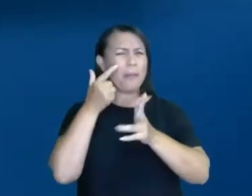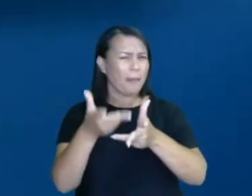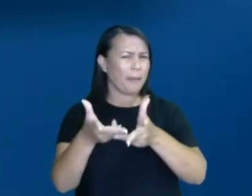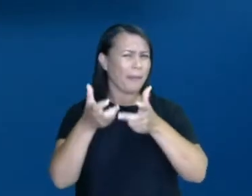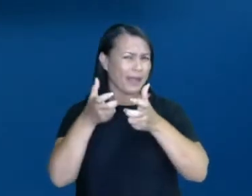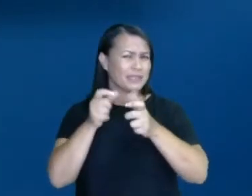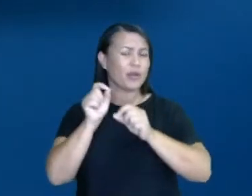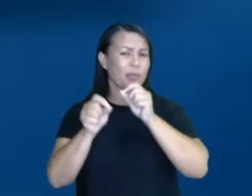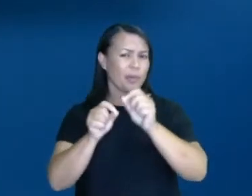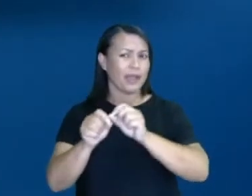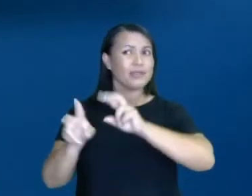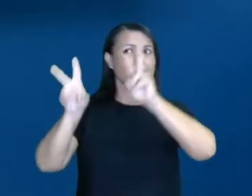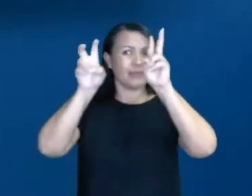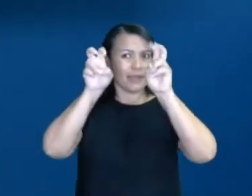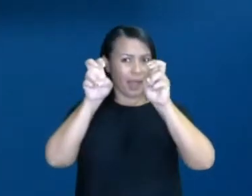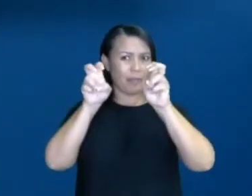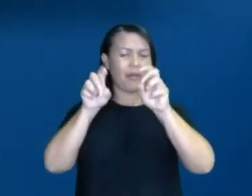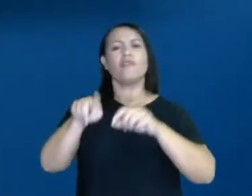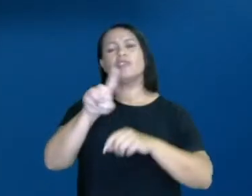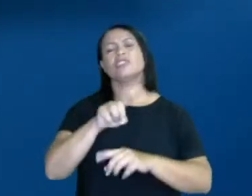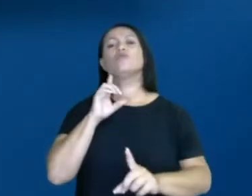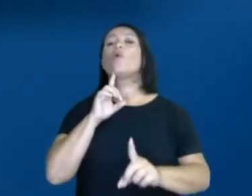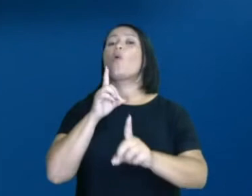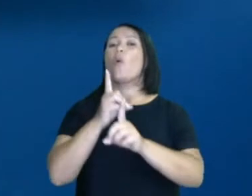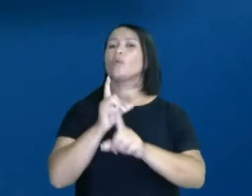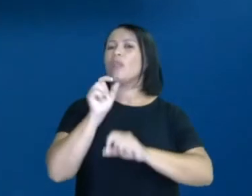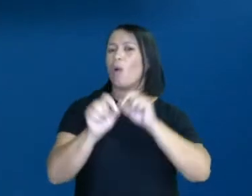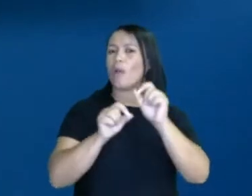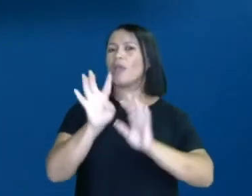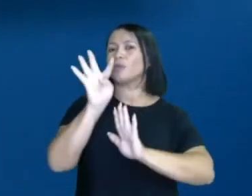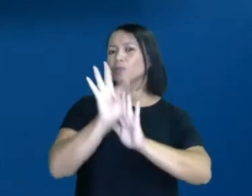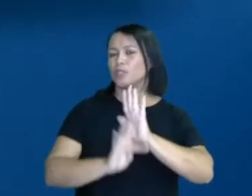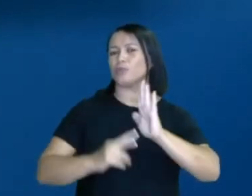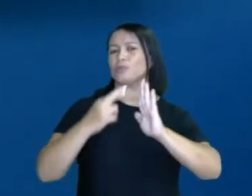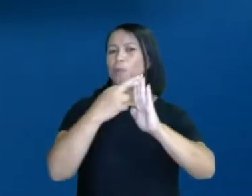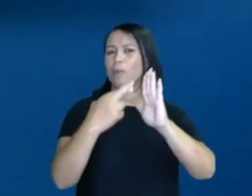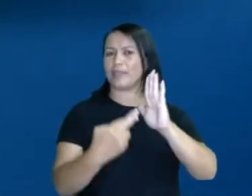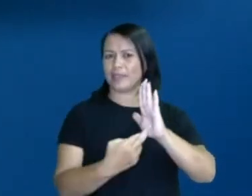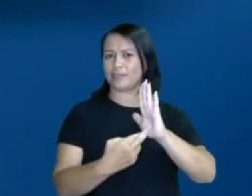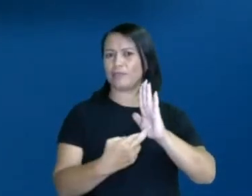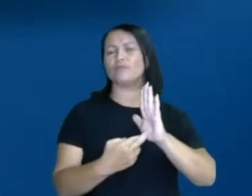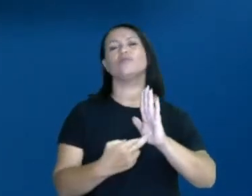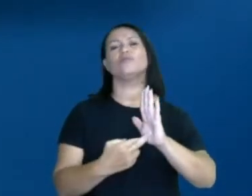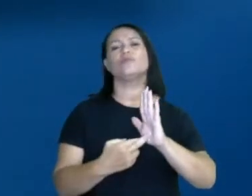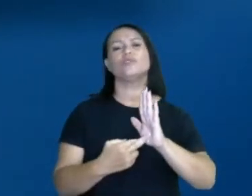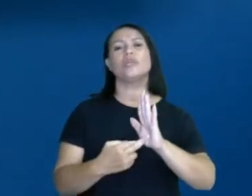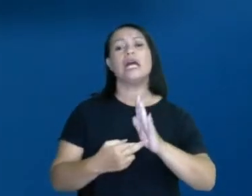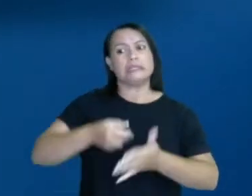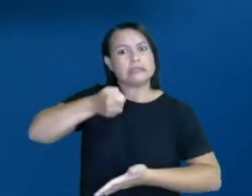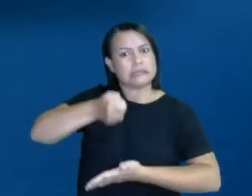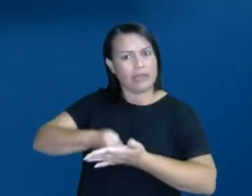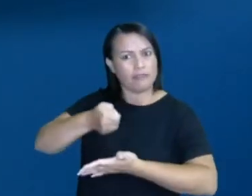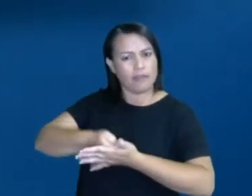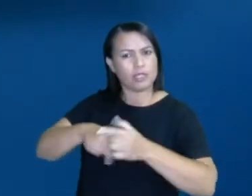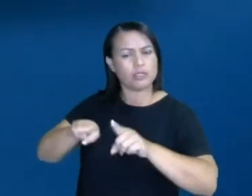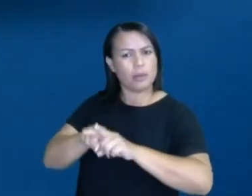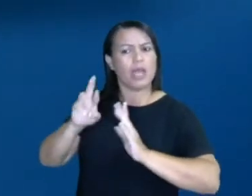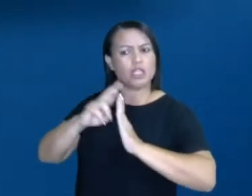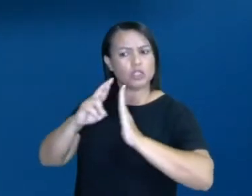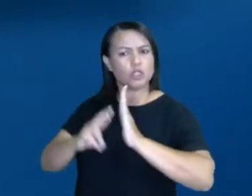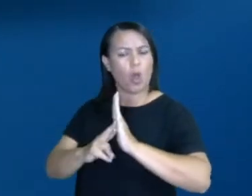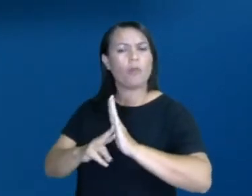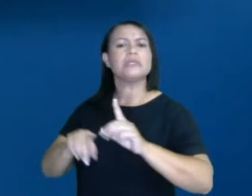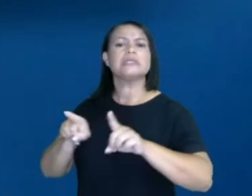em termos de tema, de assunto, vocês vão encontrar nos textos normativos tanto deveres, normas,